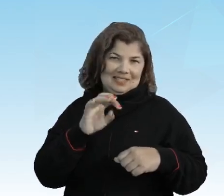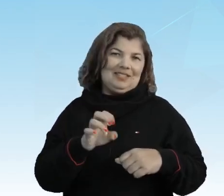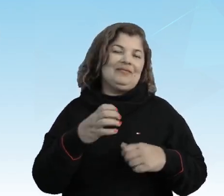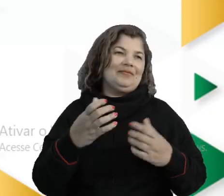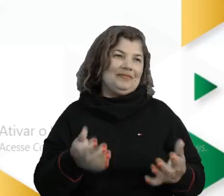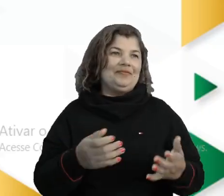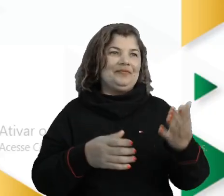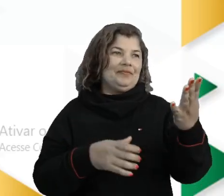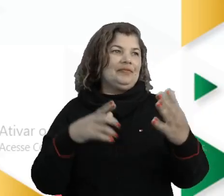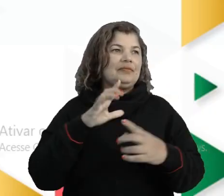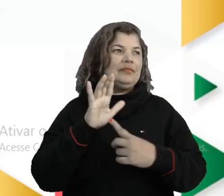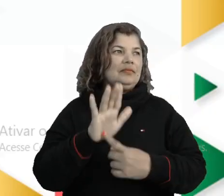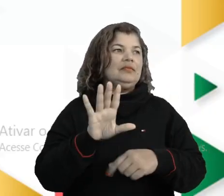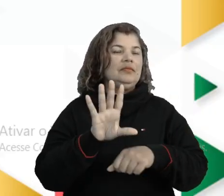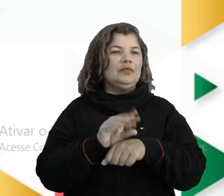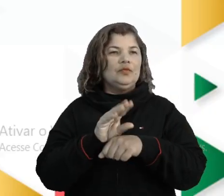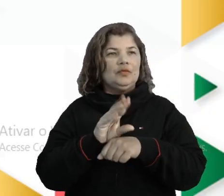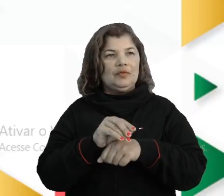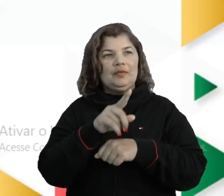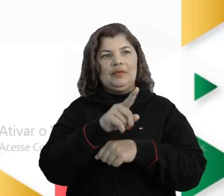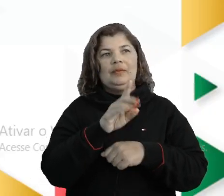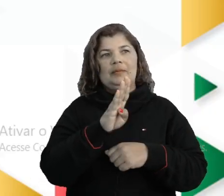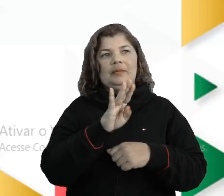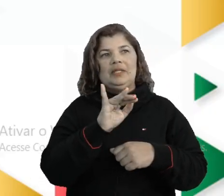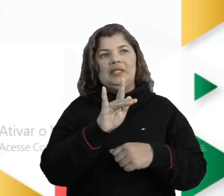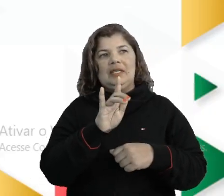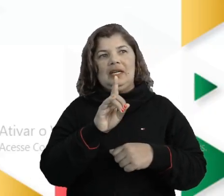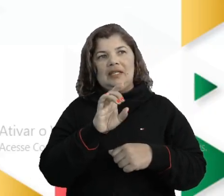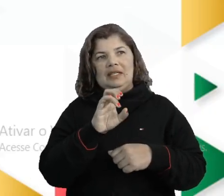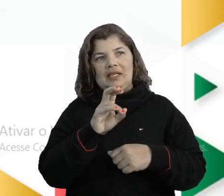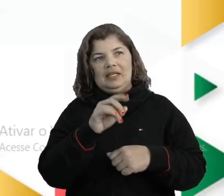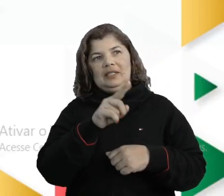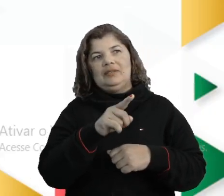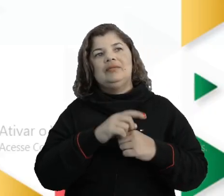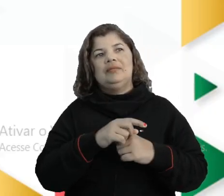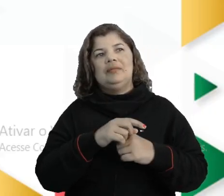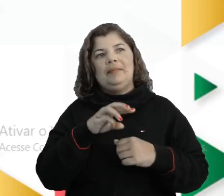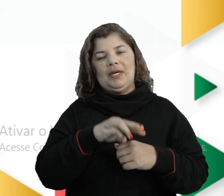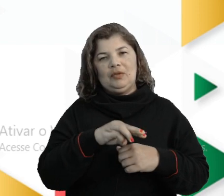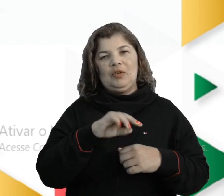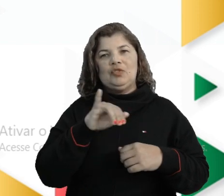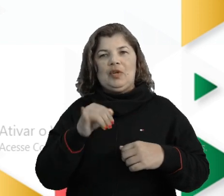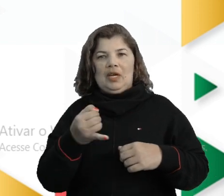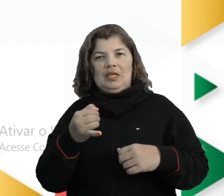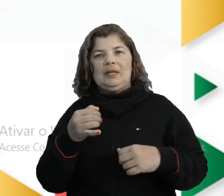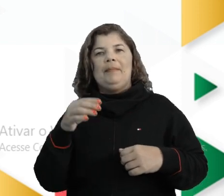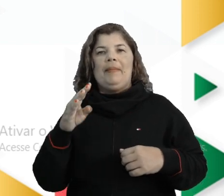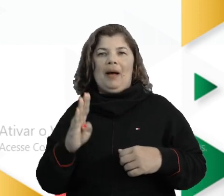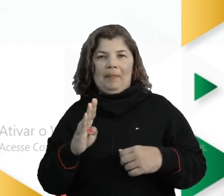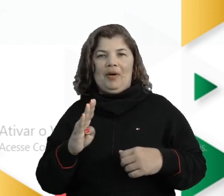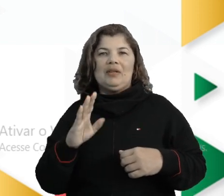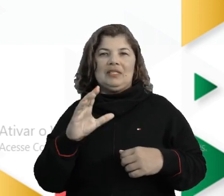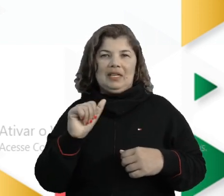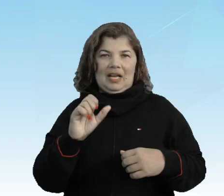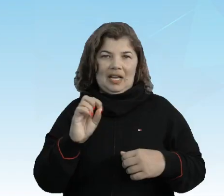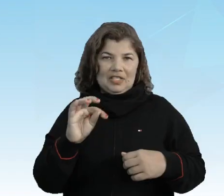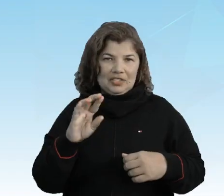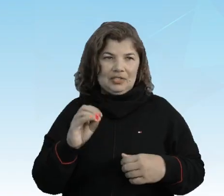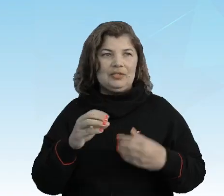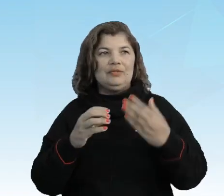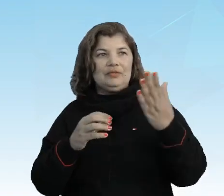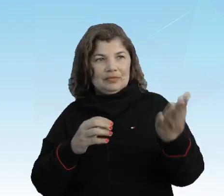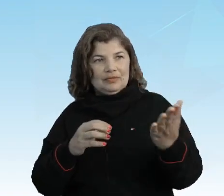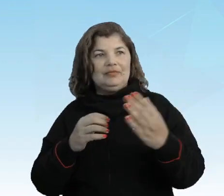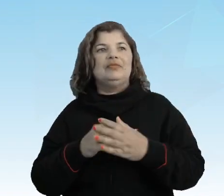fotos. Olha aí, professor. É a foto do brigadeiro português Manuel Joaquim Barbosa de Castro. Este que foi o assassinato.